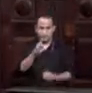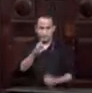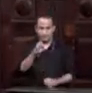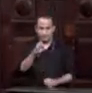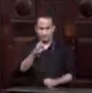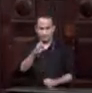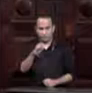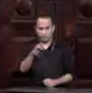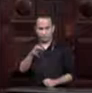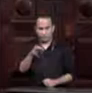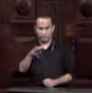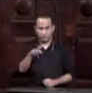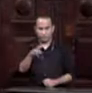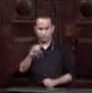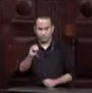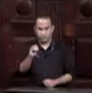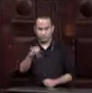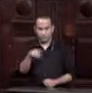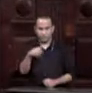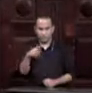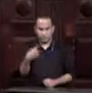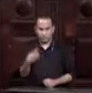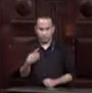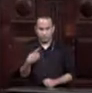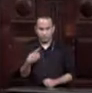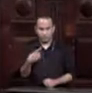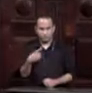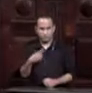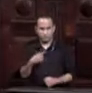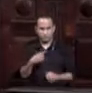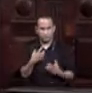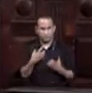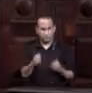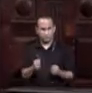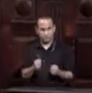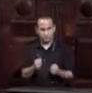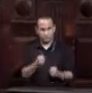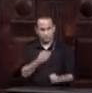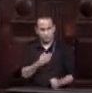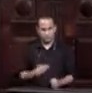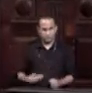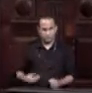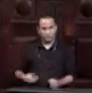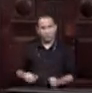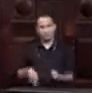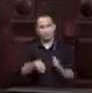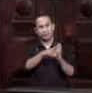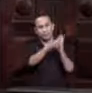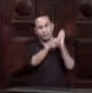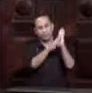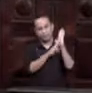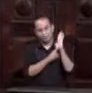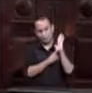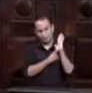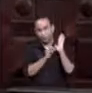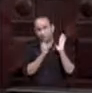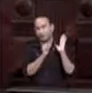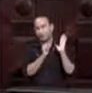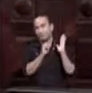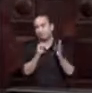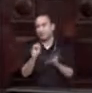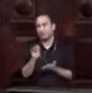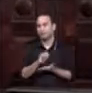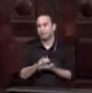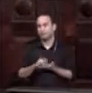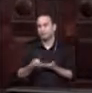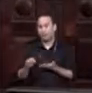nosso jargão, com o nosso apoiamento ao público, mas, no entanto, com a redação e uma posição que ele escreveu